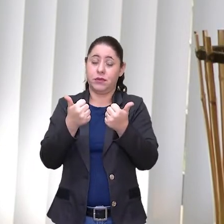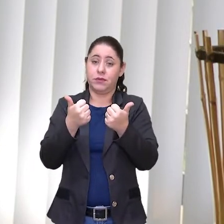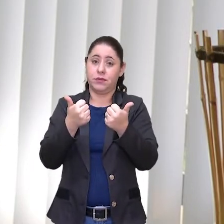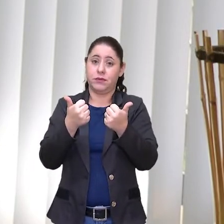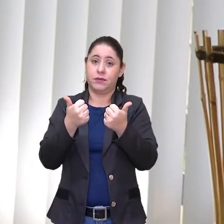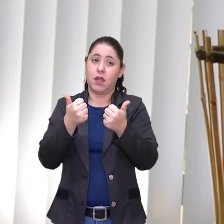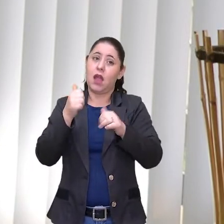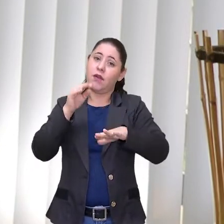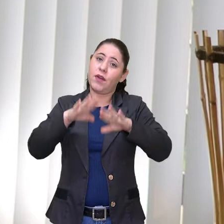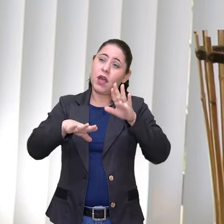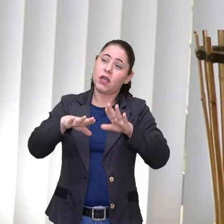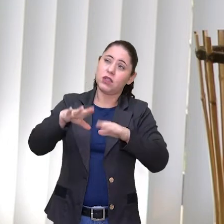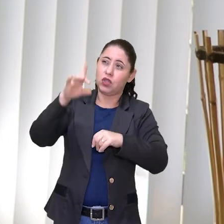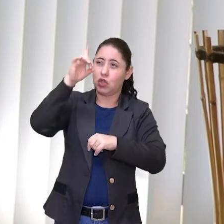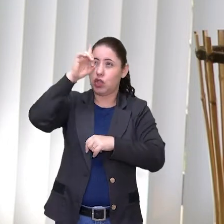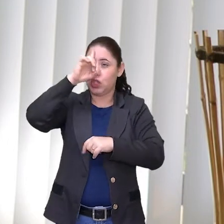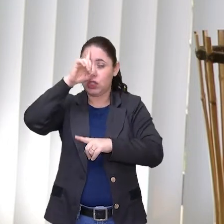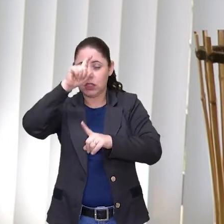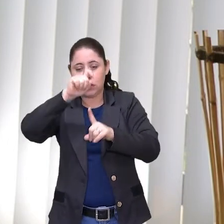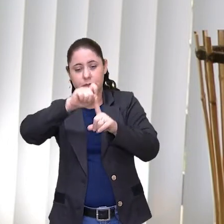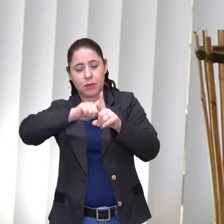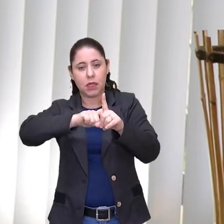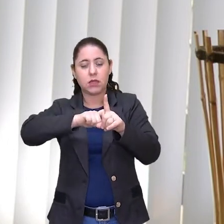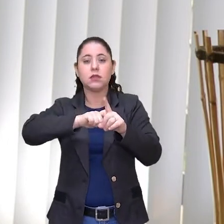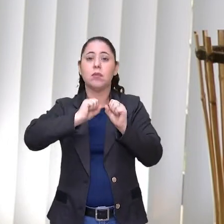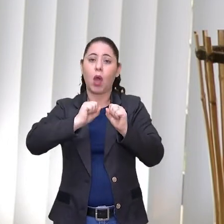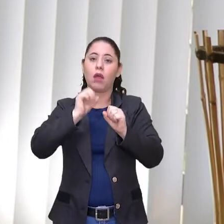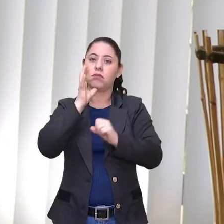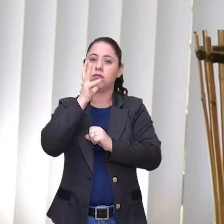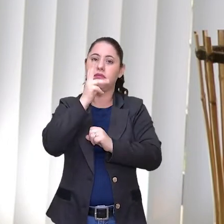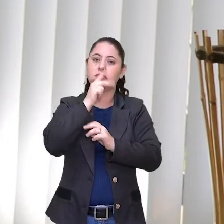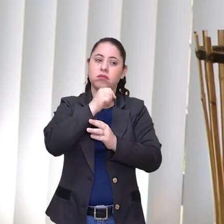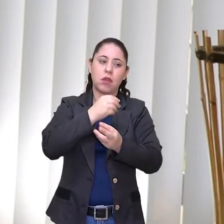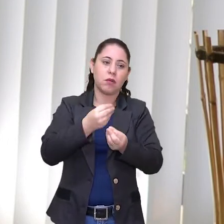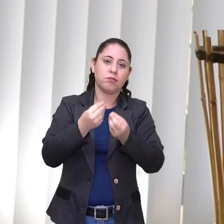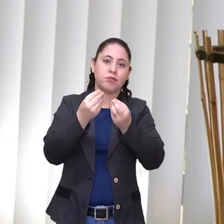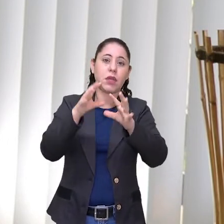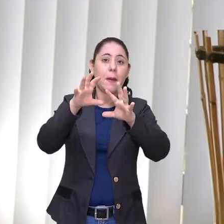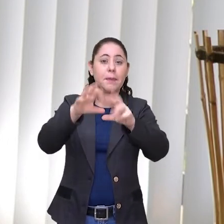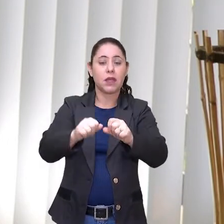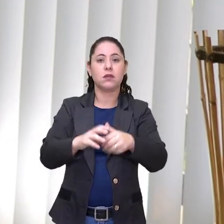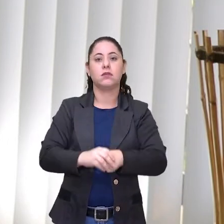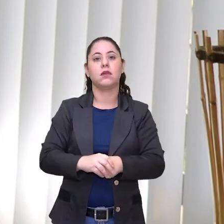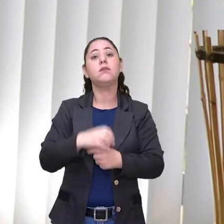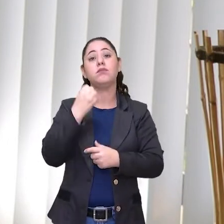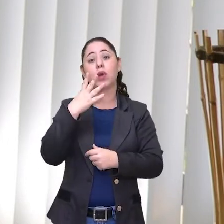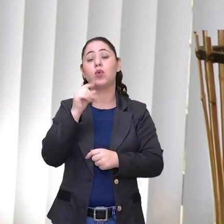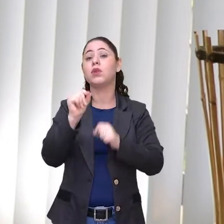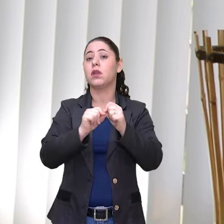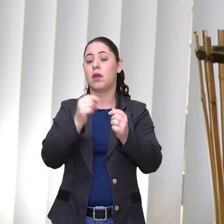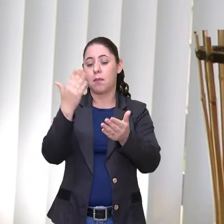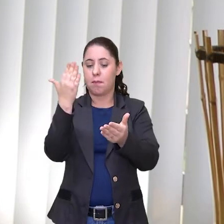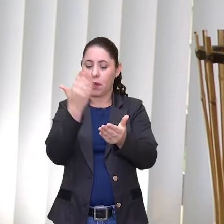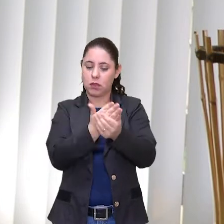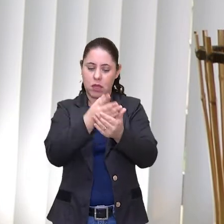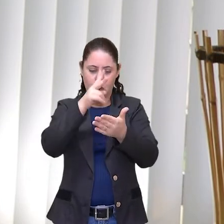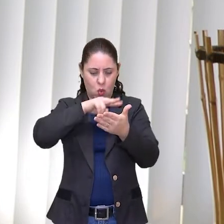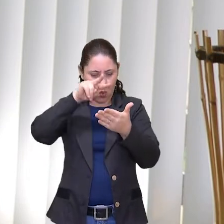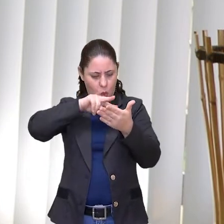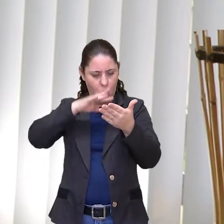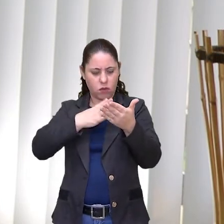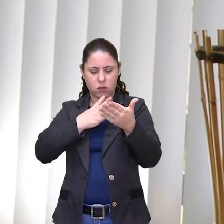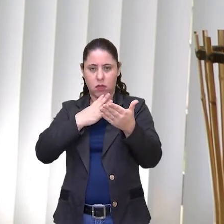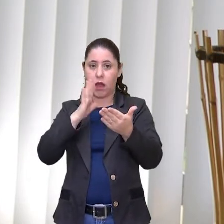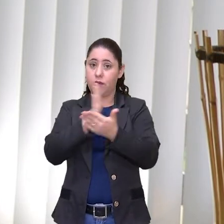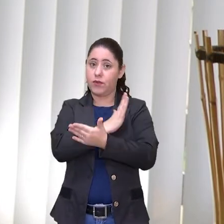momento. Isso pode levar alguns dias ou até meses em algumas situações. Sempre é bom consultar o processo.